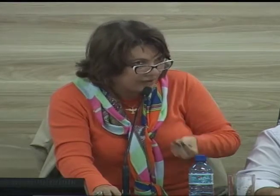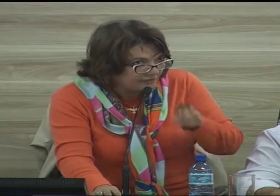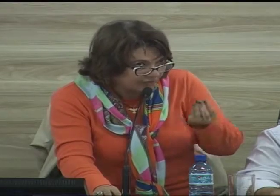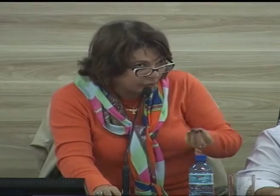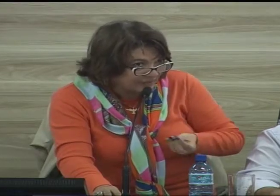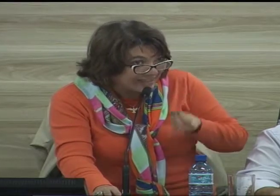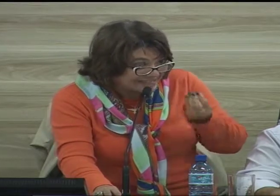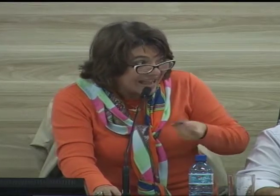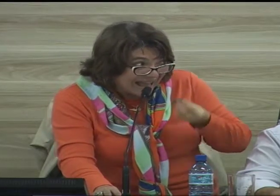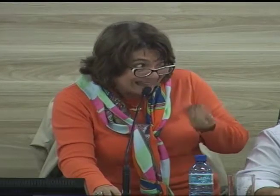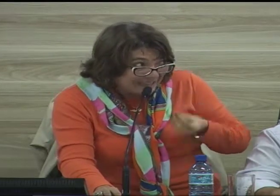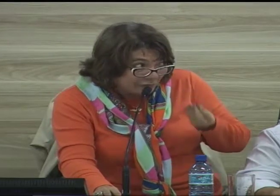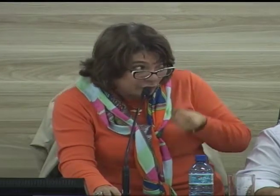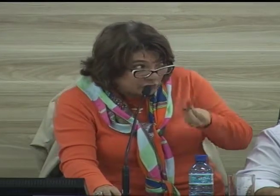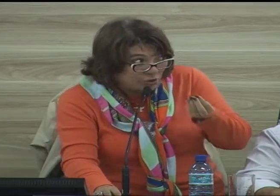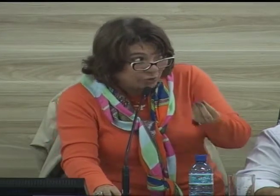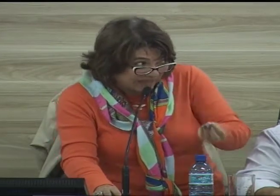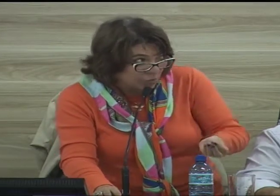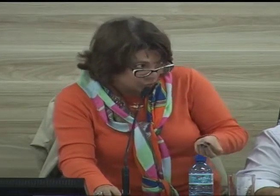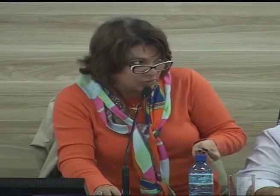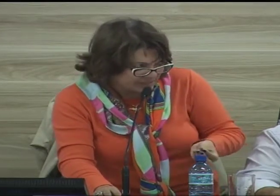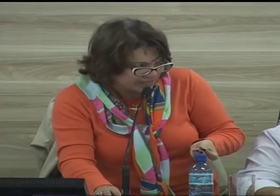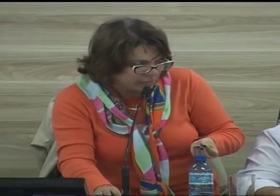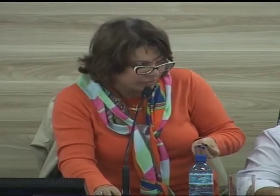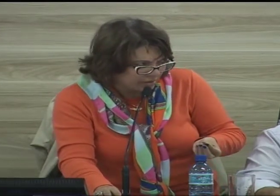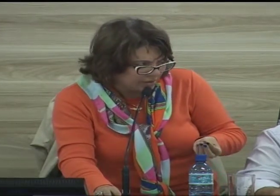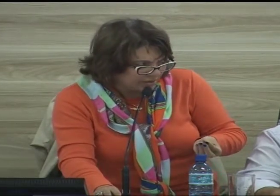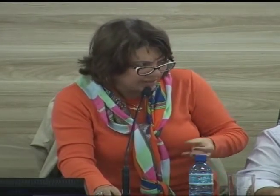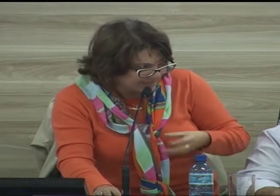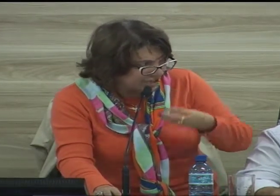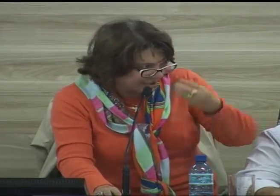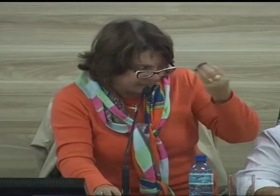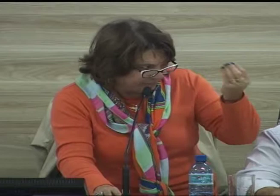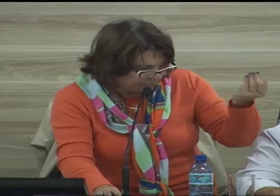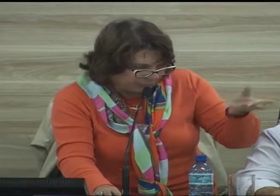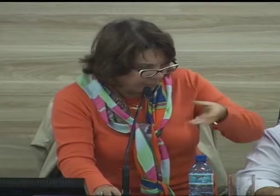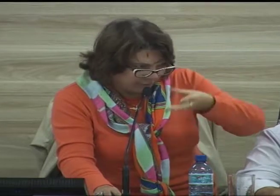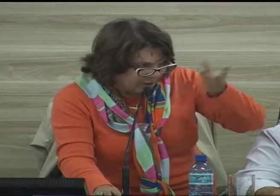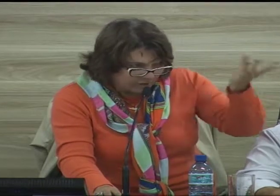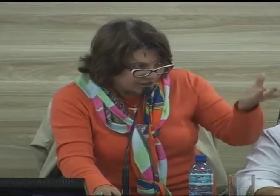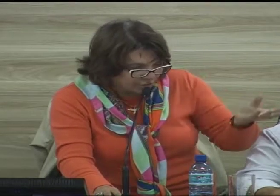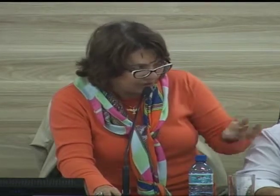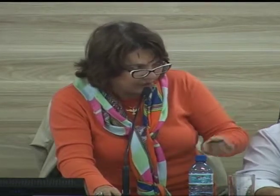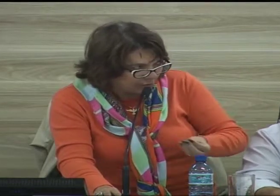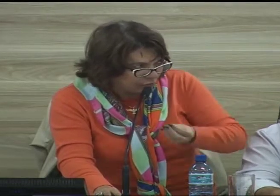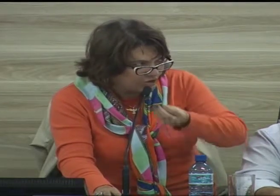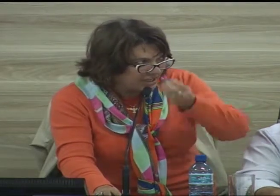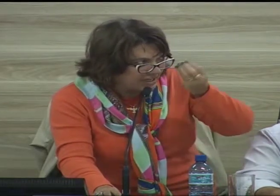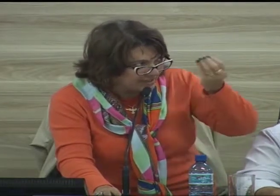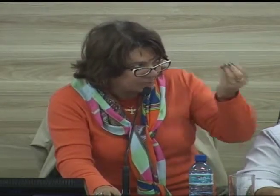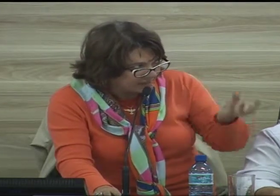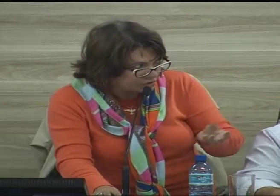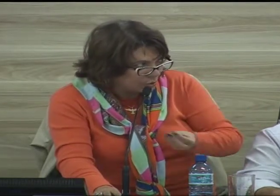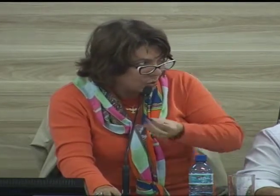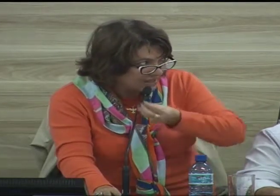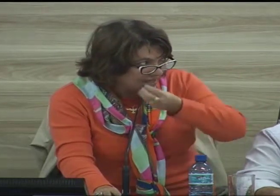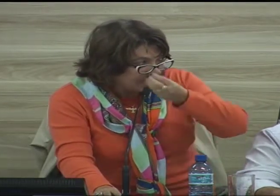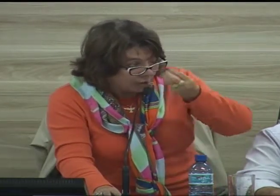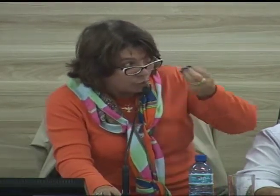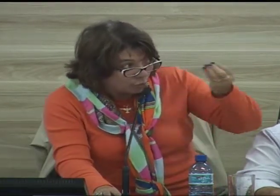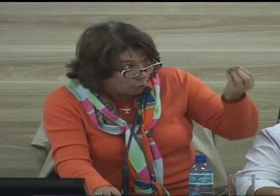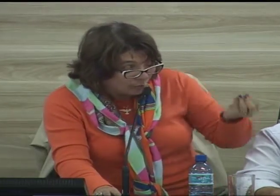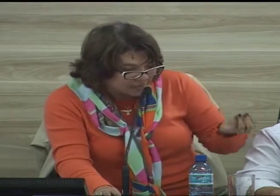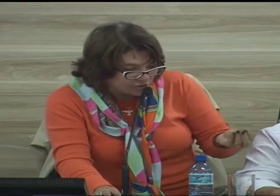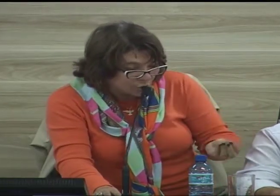quanto teve dificuldades até de funcionar o conselho. Seja por questão de ideologia, de pessoas,